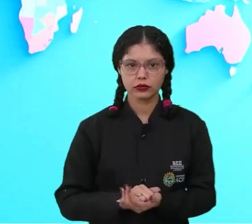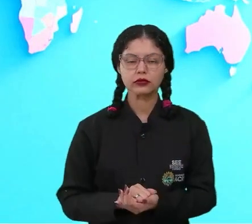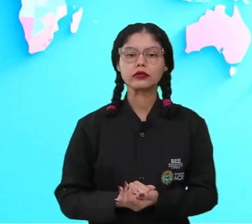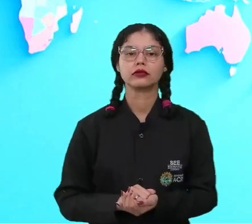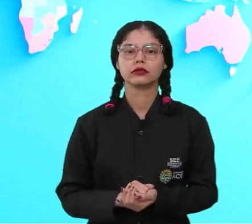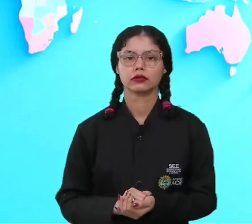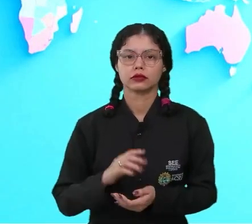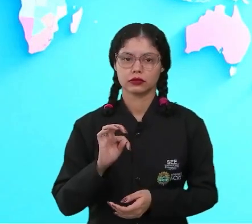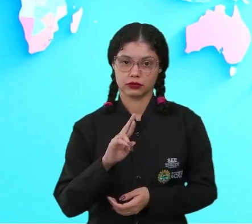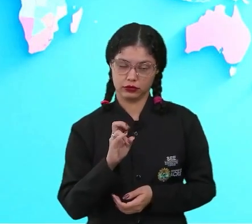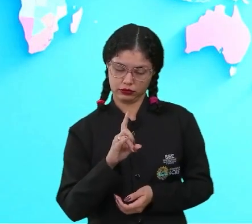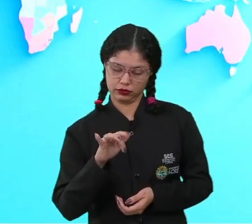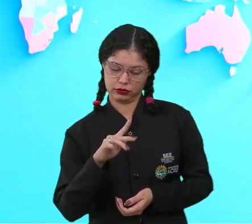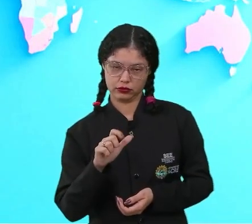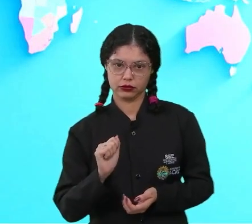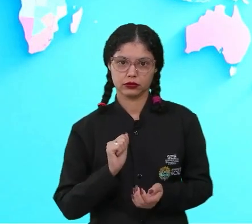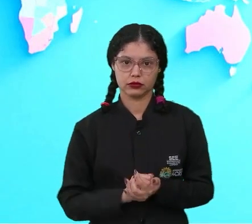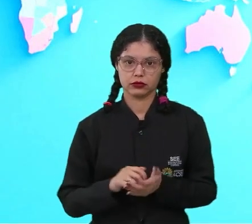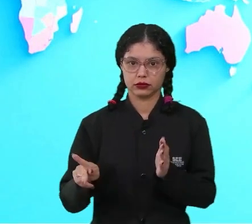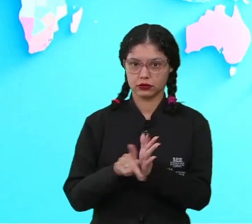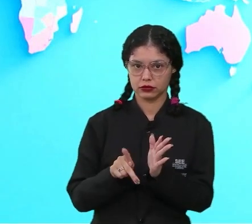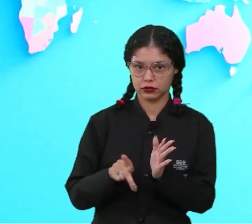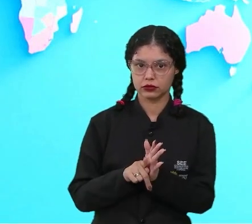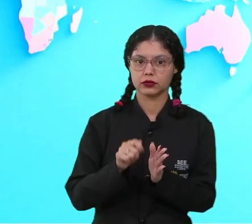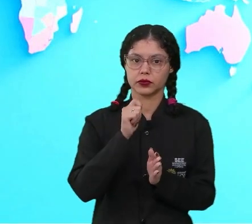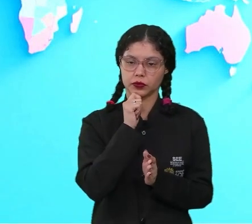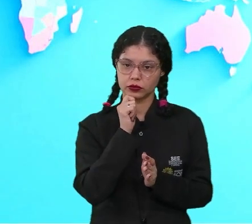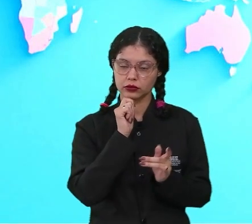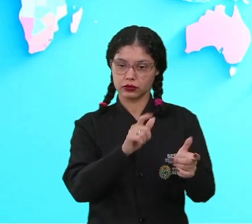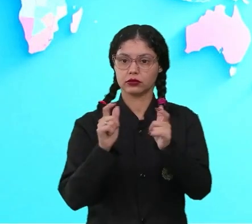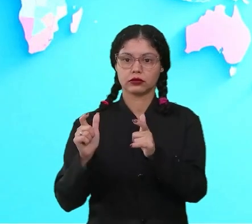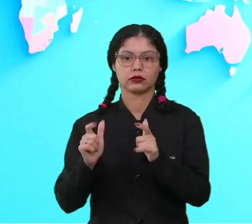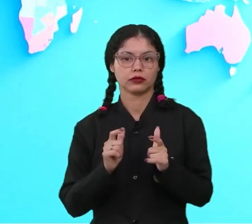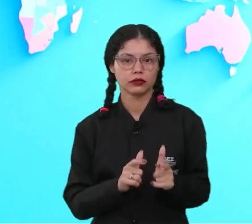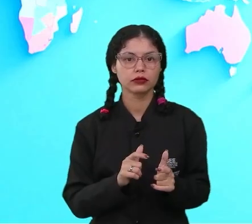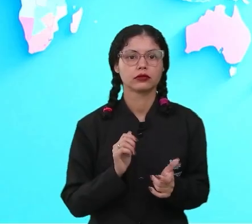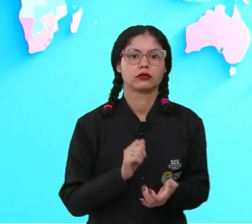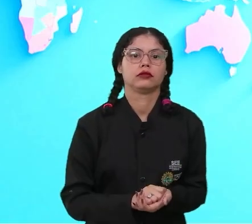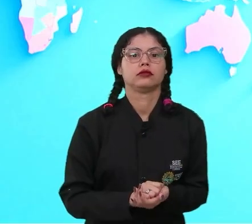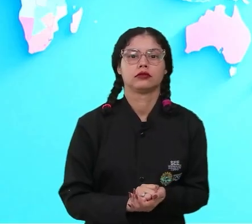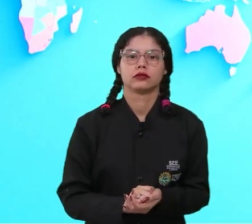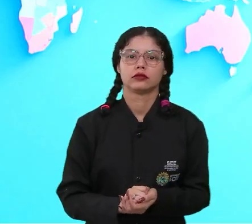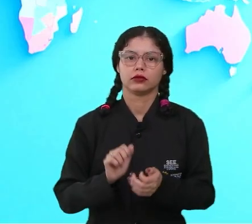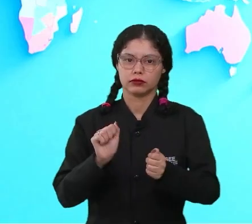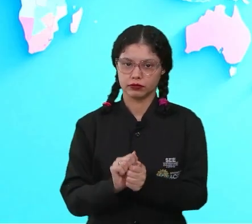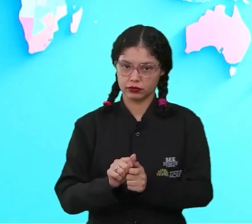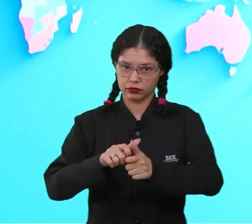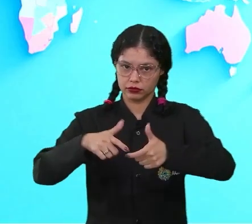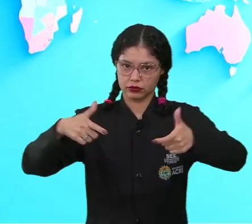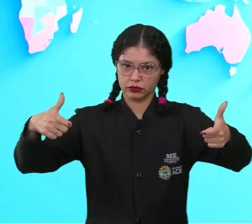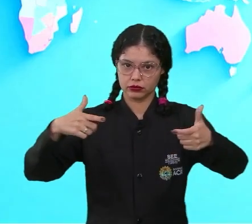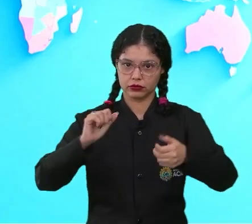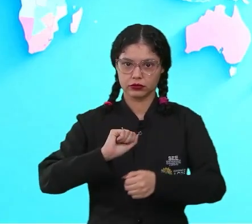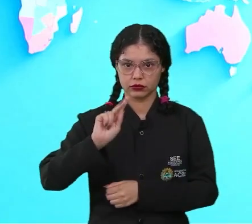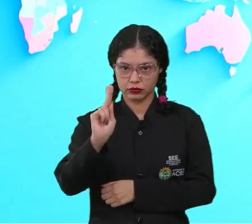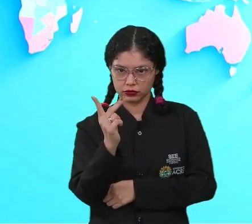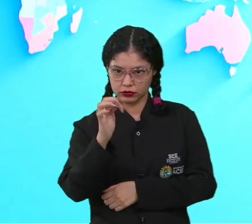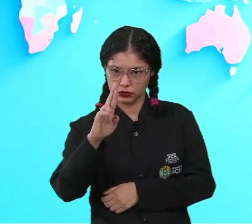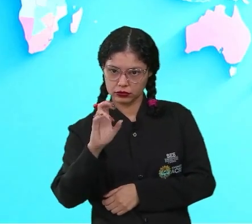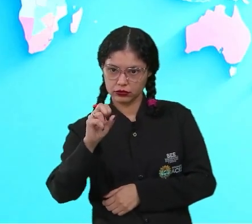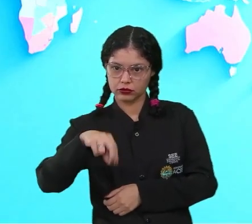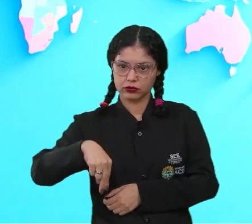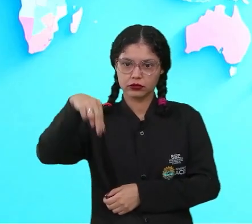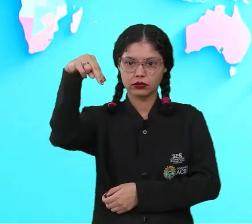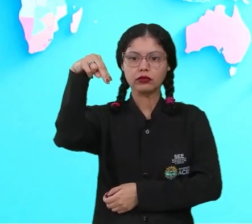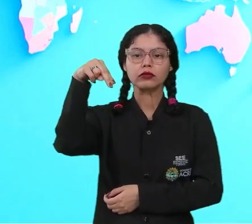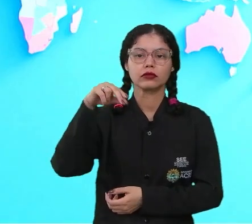as transnacionais, com suas sedes, como eu já tinha falado, predominantemente no hemisfério norte,